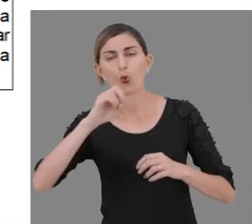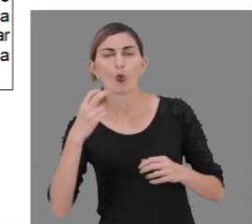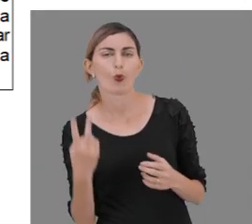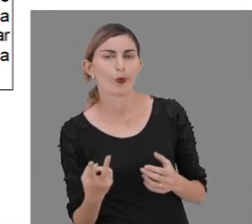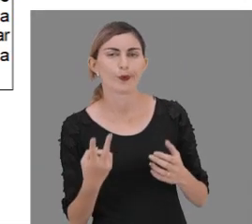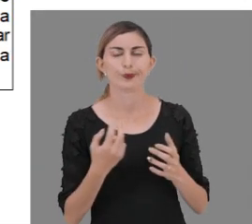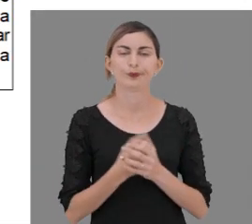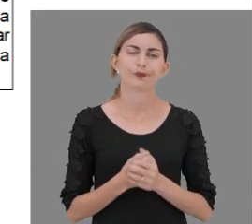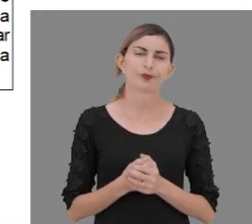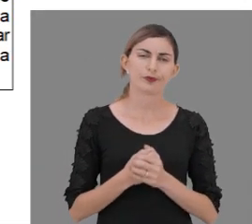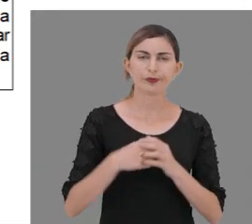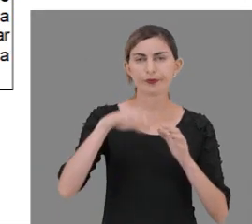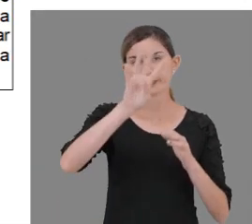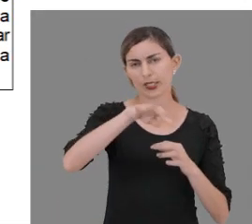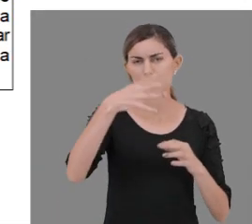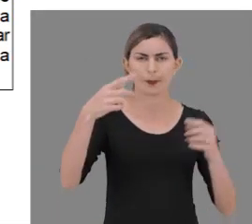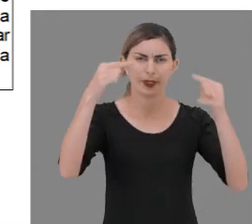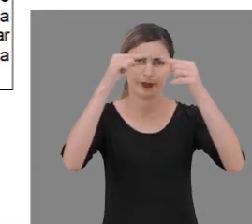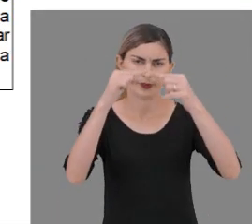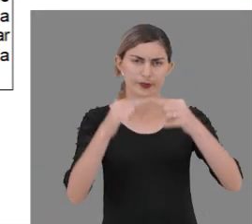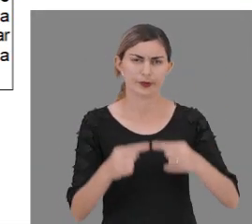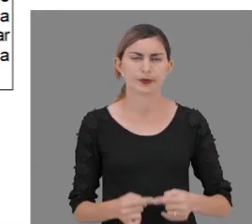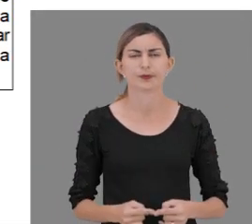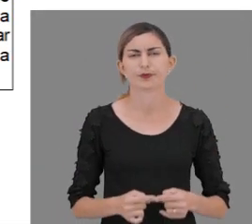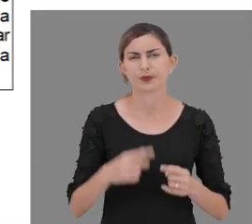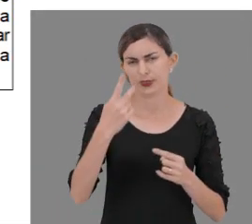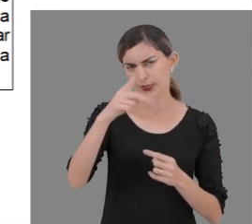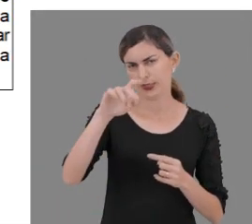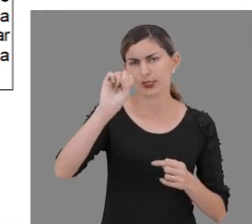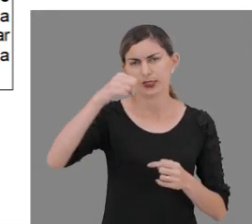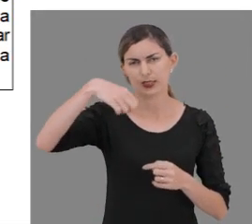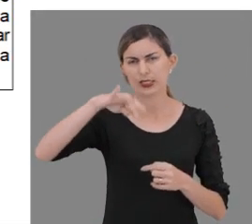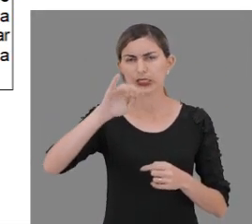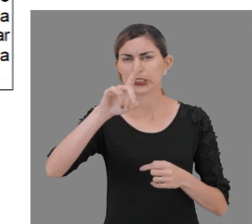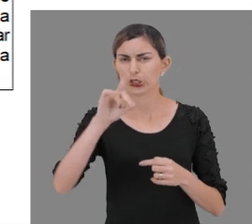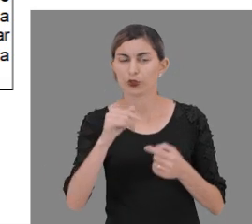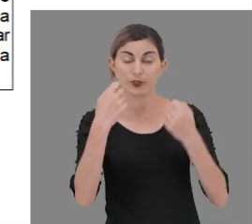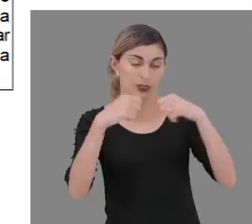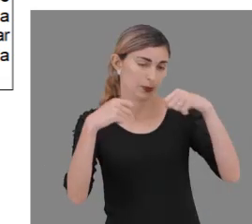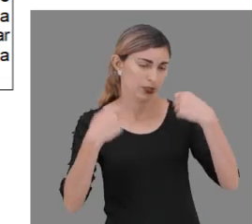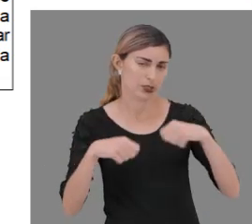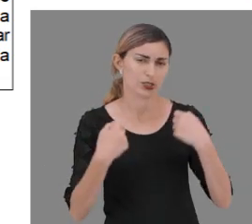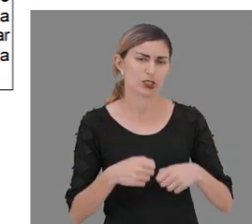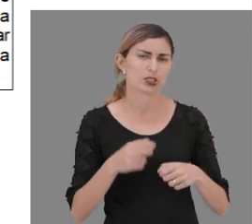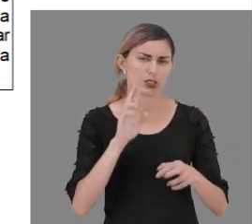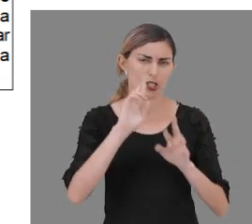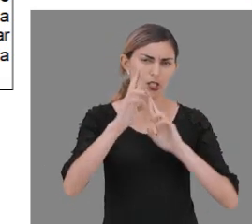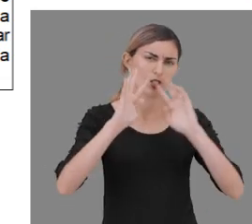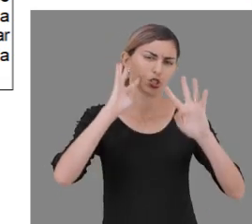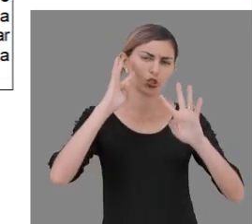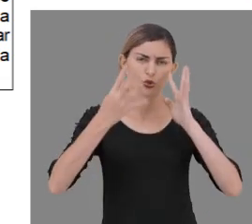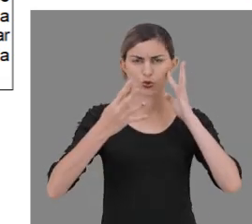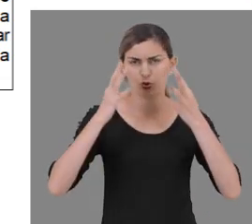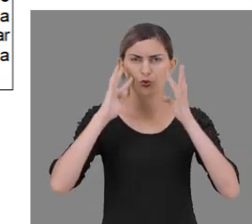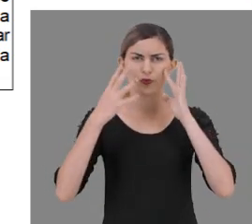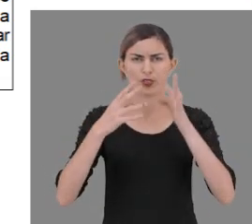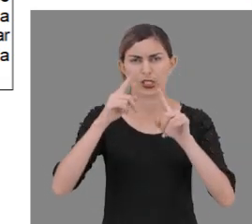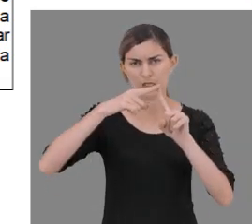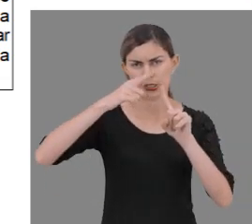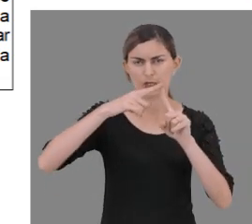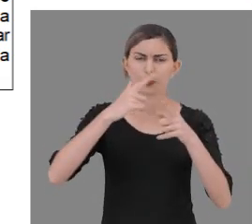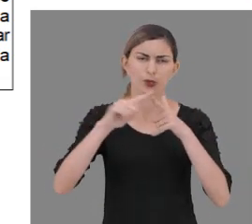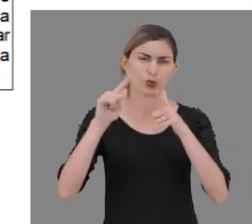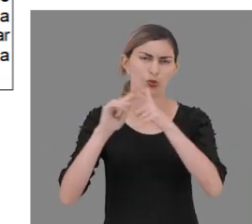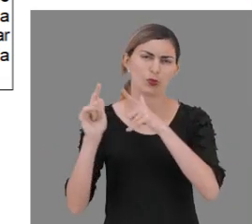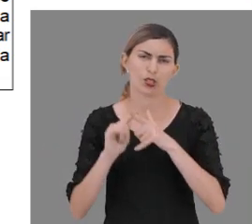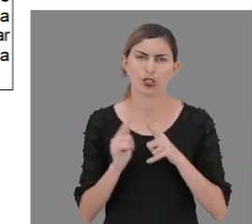multivalorados, ou então tabelas aninhadas. Nesse sentido, você deve, para